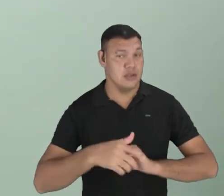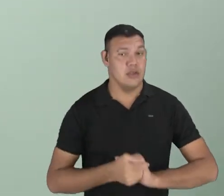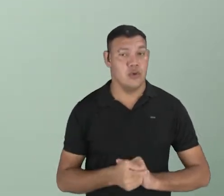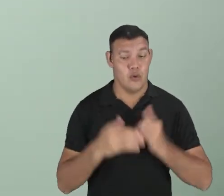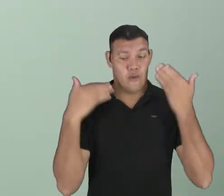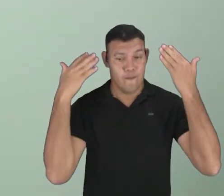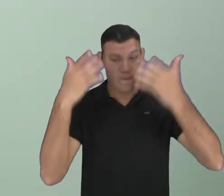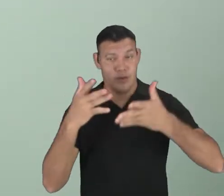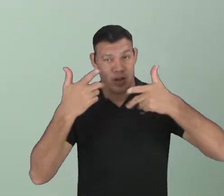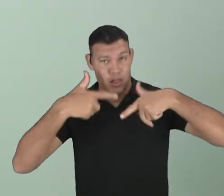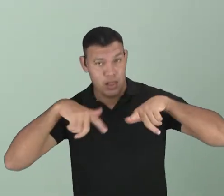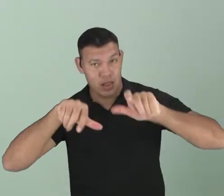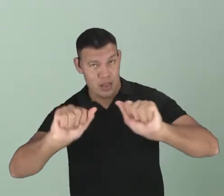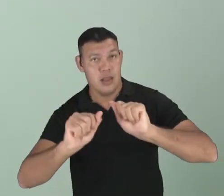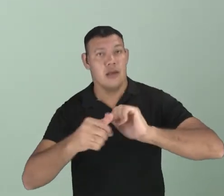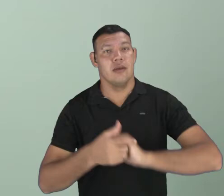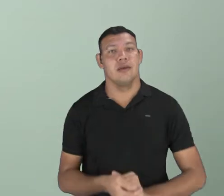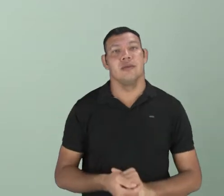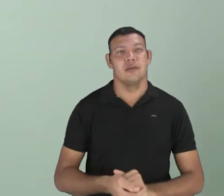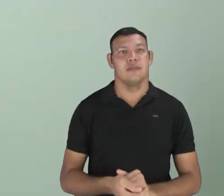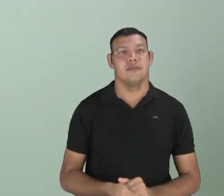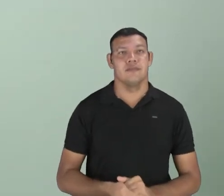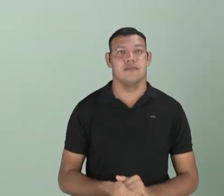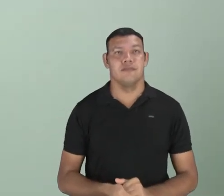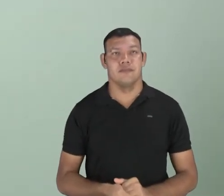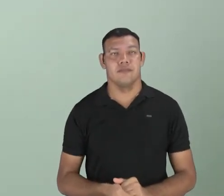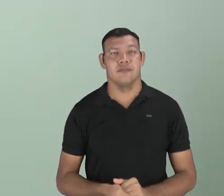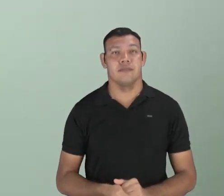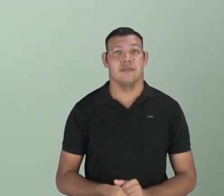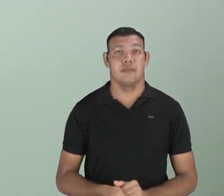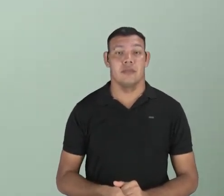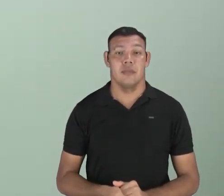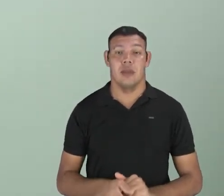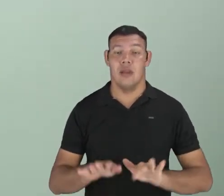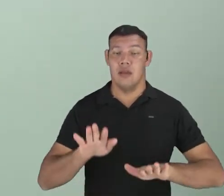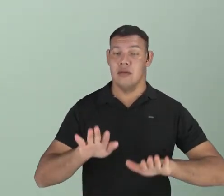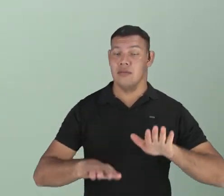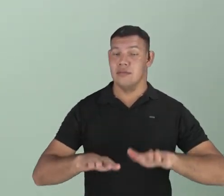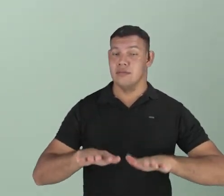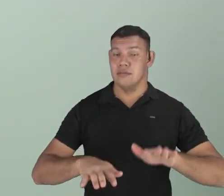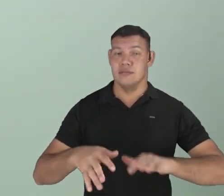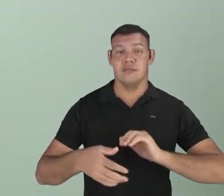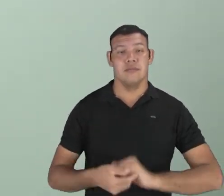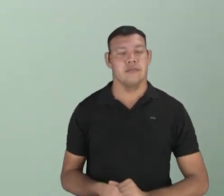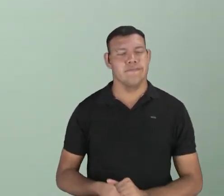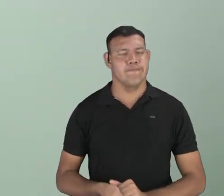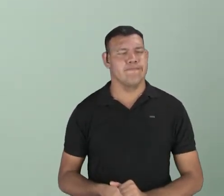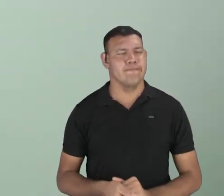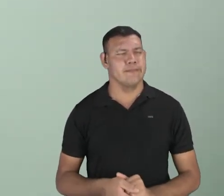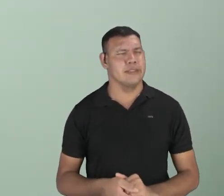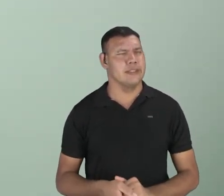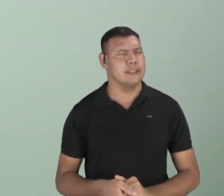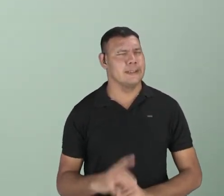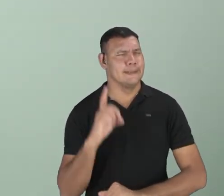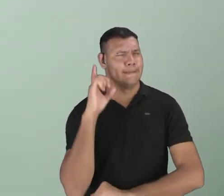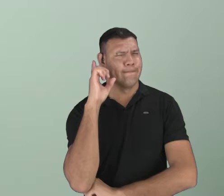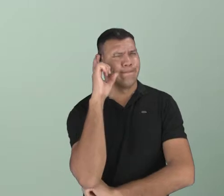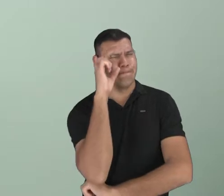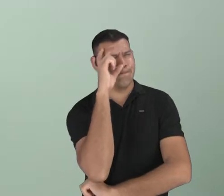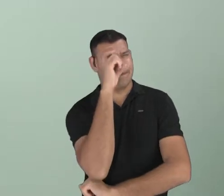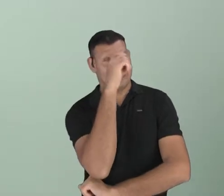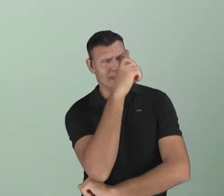A primeira, a função metalinguística. Às vezes, é até